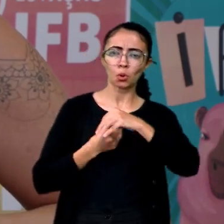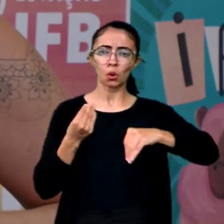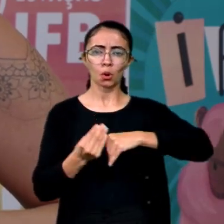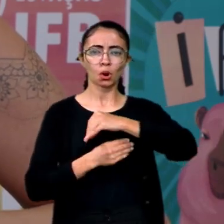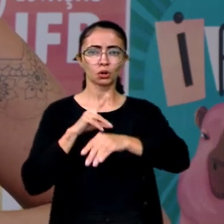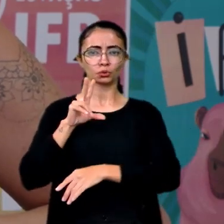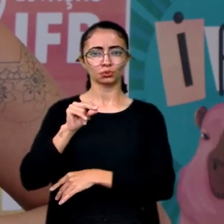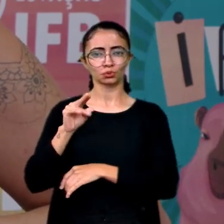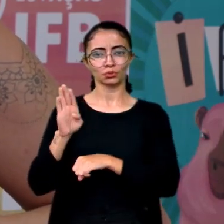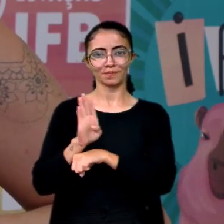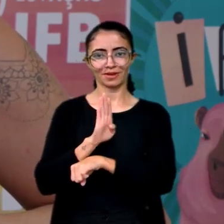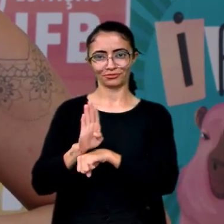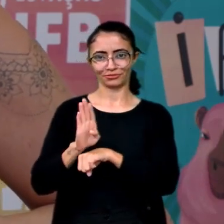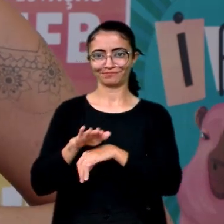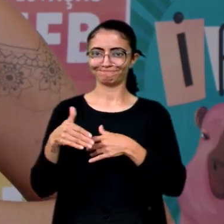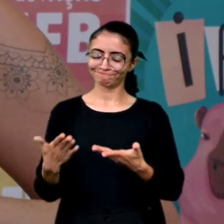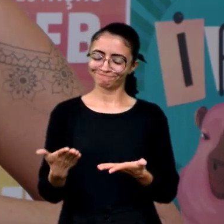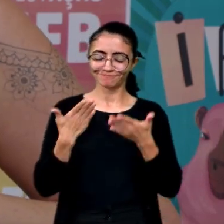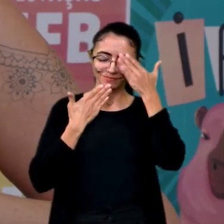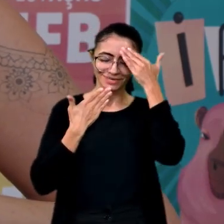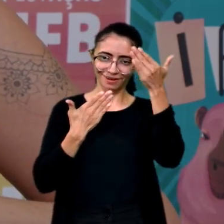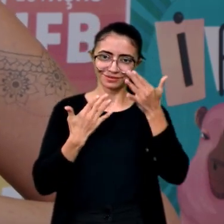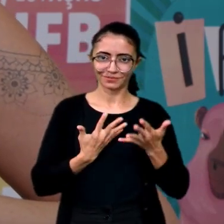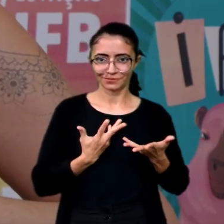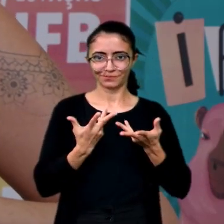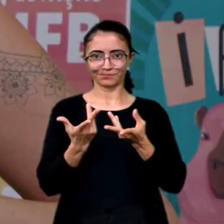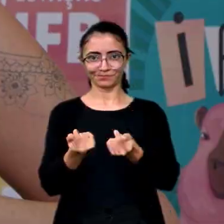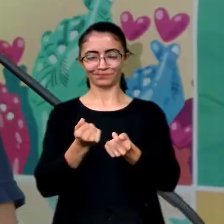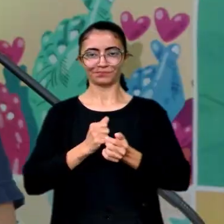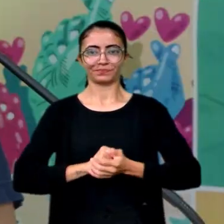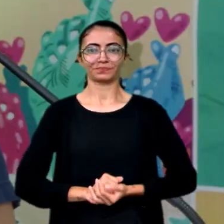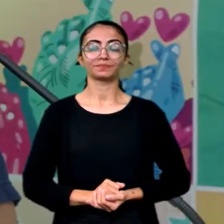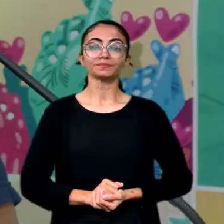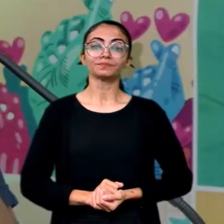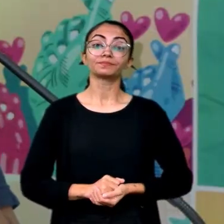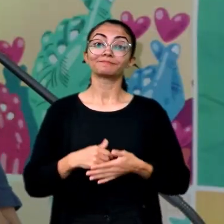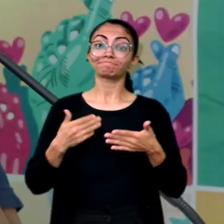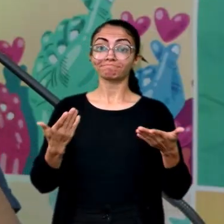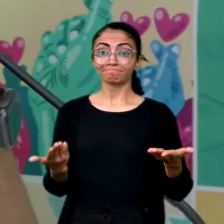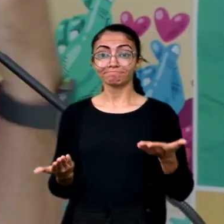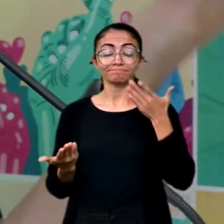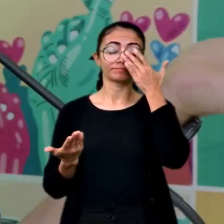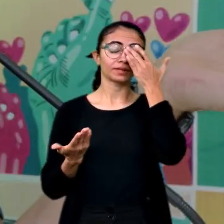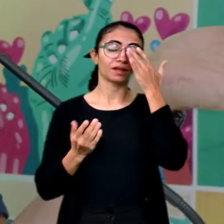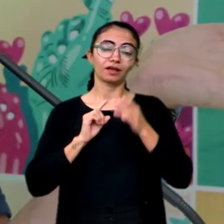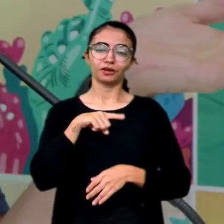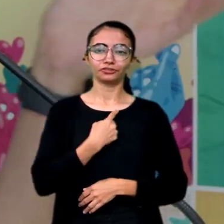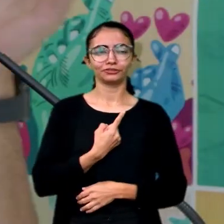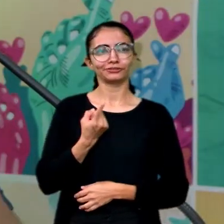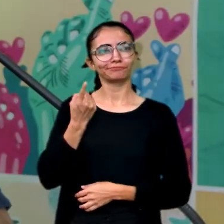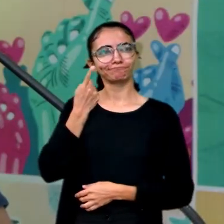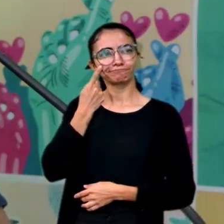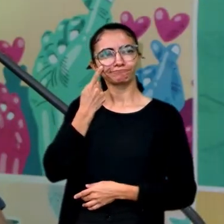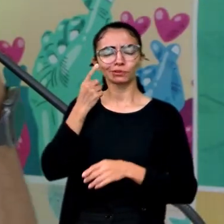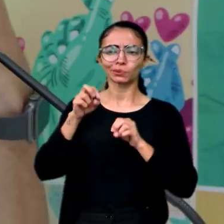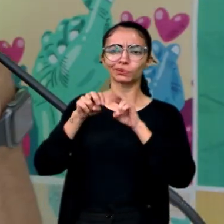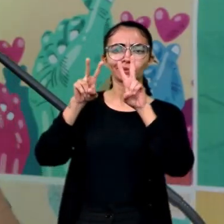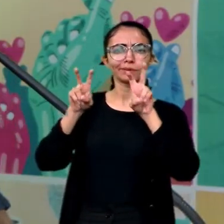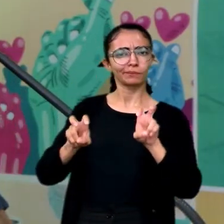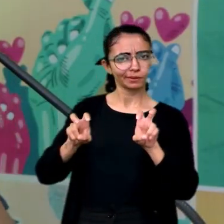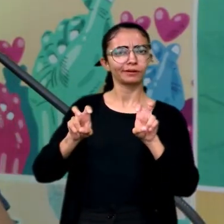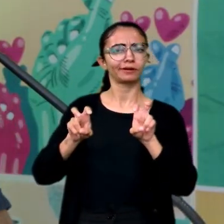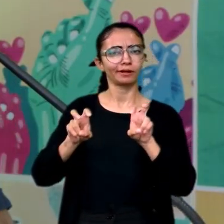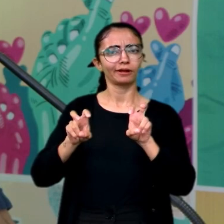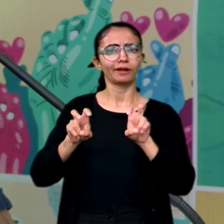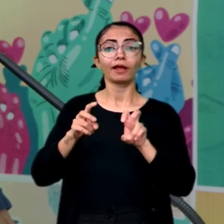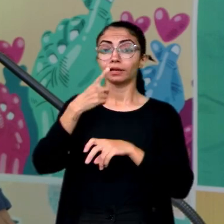É isso aí, muito obrigada pelo convite. Bom, Simone, a gente ouve falar lixo zero, né? Isso já, por si